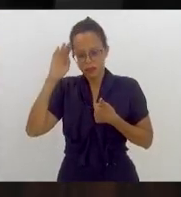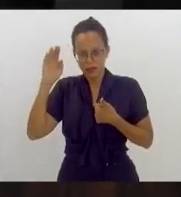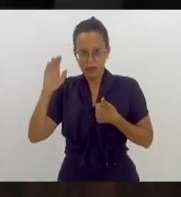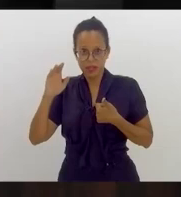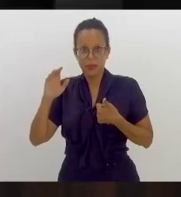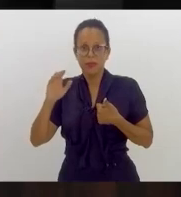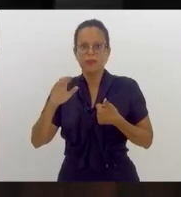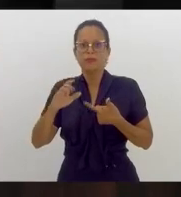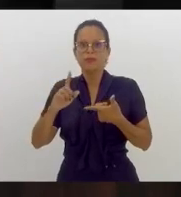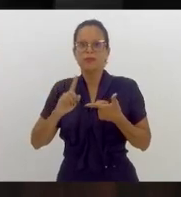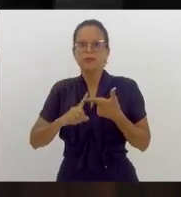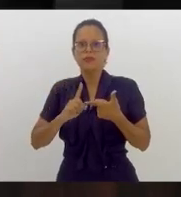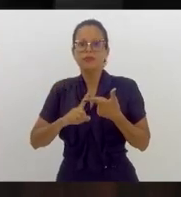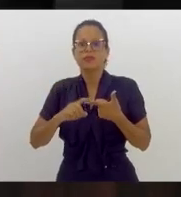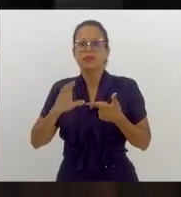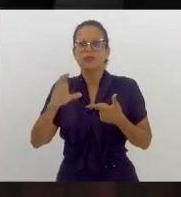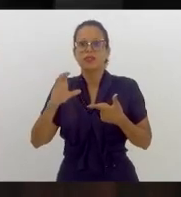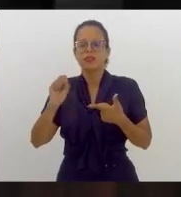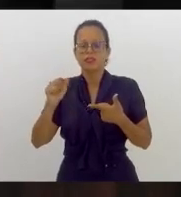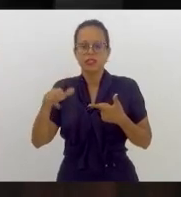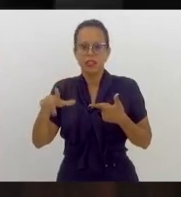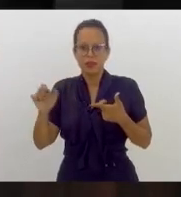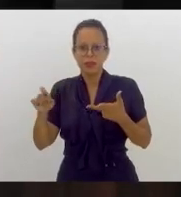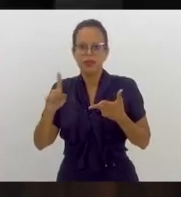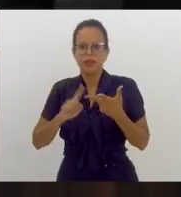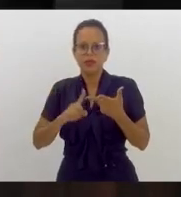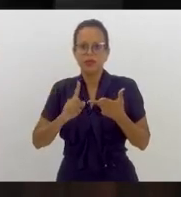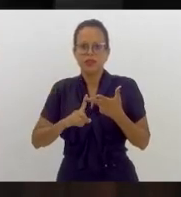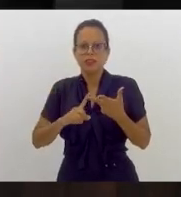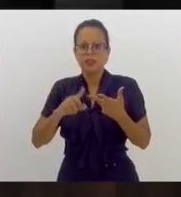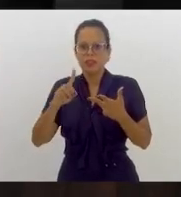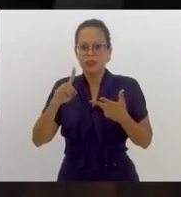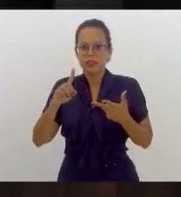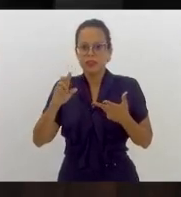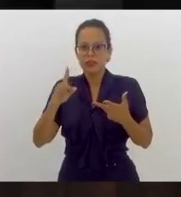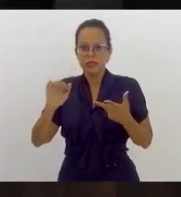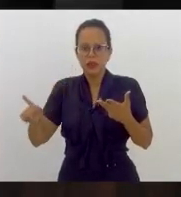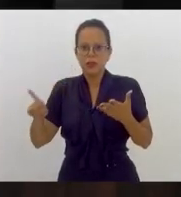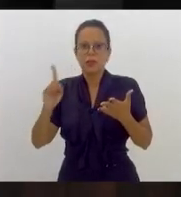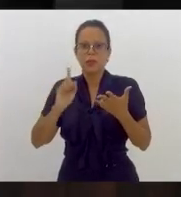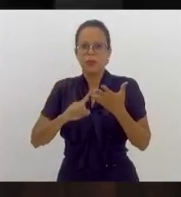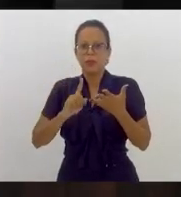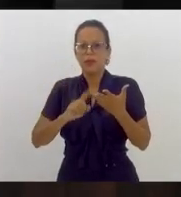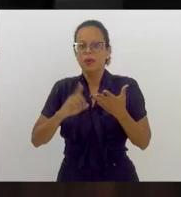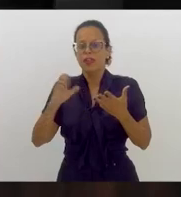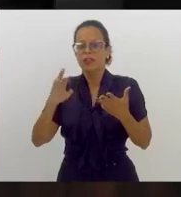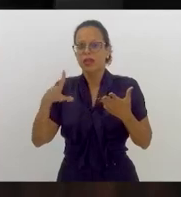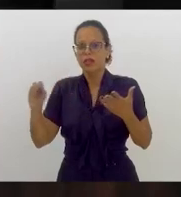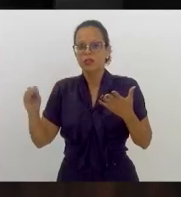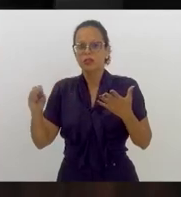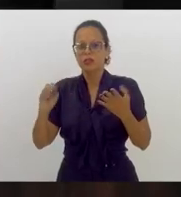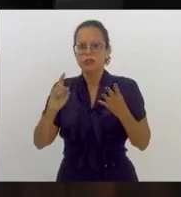votar, deputado Coronel Salema, deputado Daniel Librelon, deputado delegado Carlos Augusto,